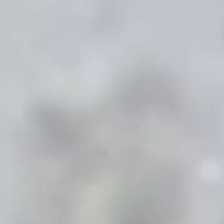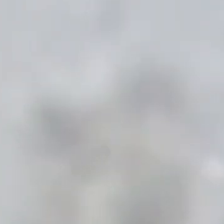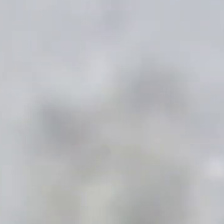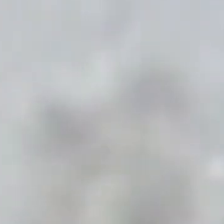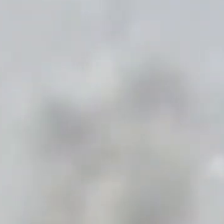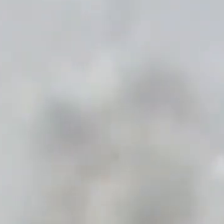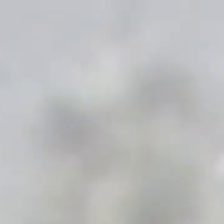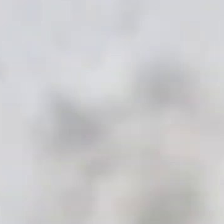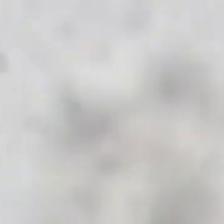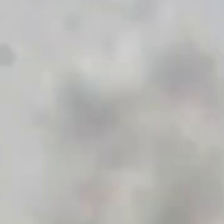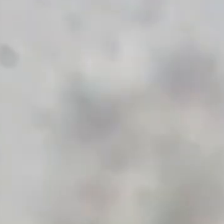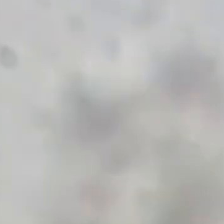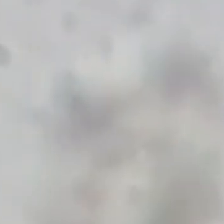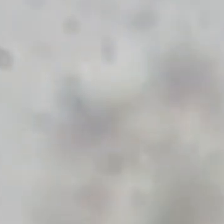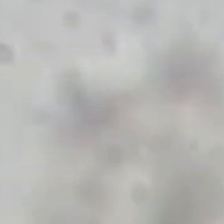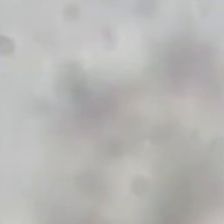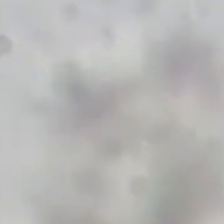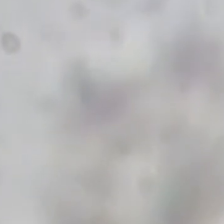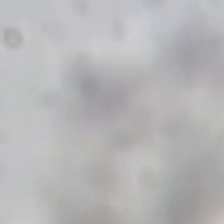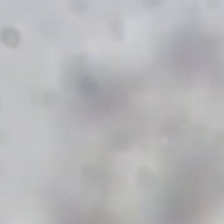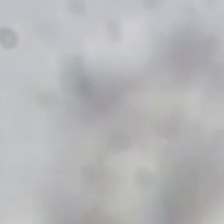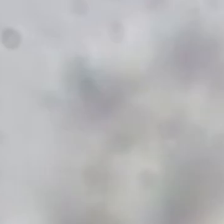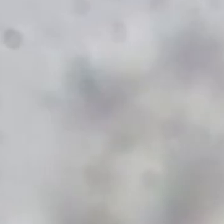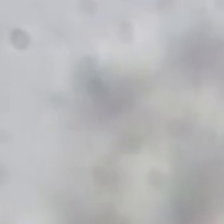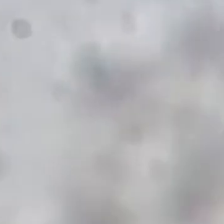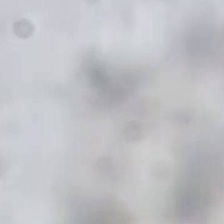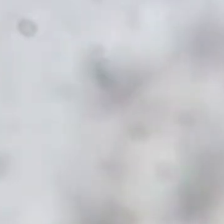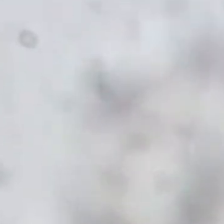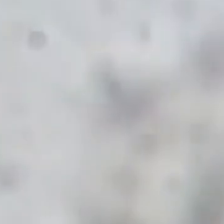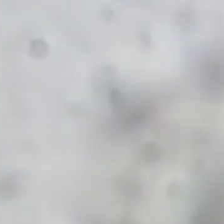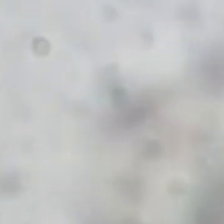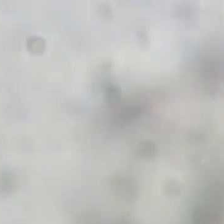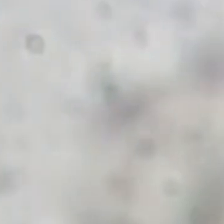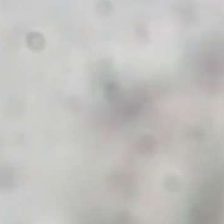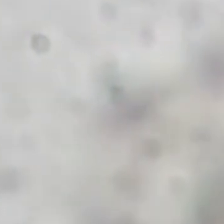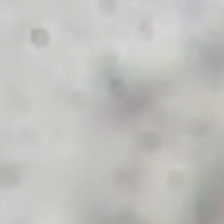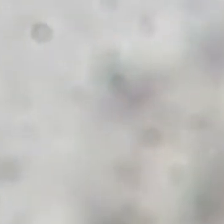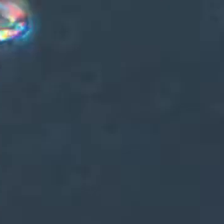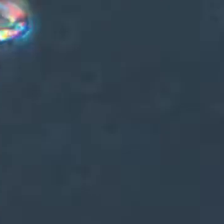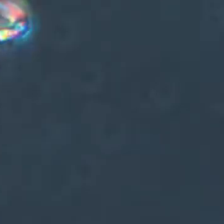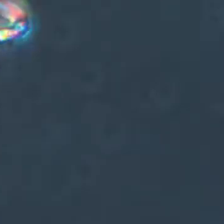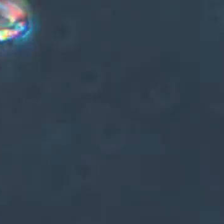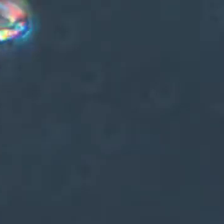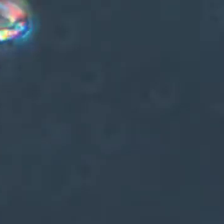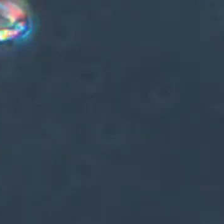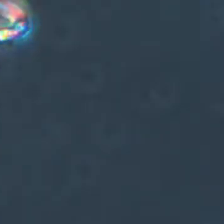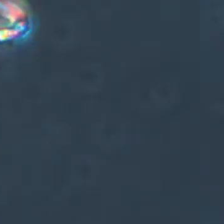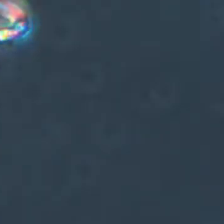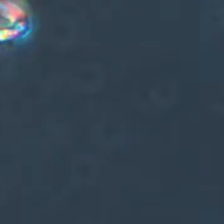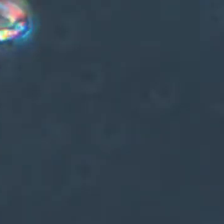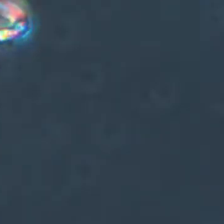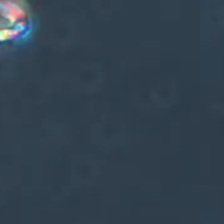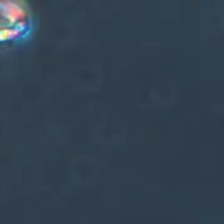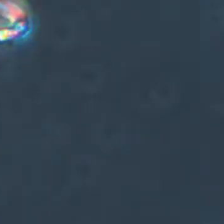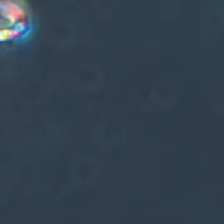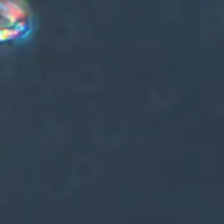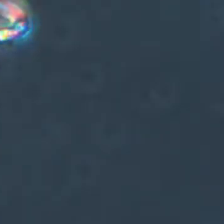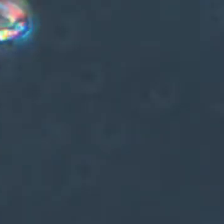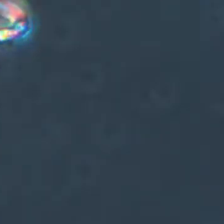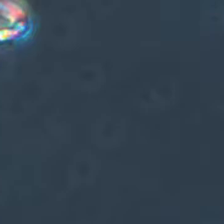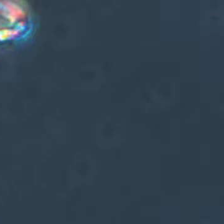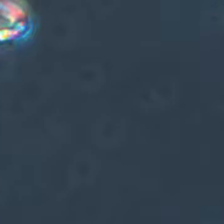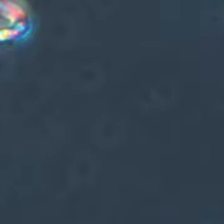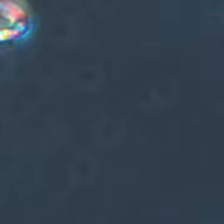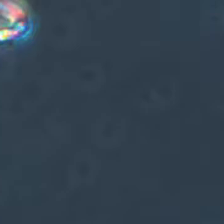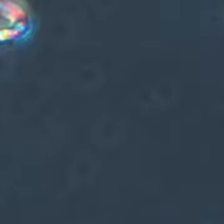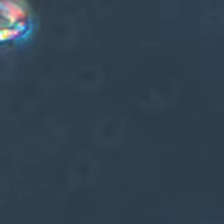aquático, certo? Nos últimos anos, por exemplo, nos últimos 2 anos, nós descrevemos 8